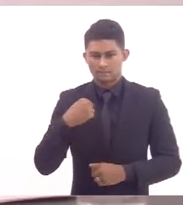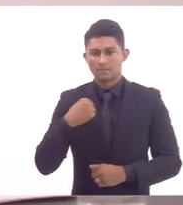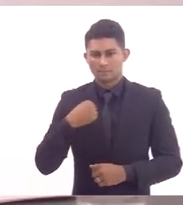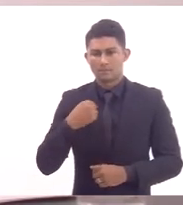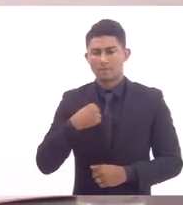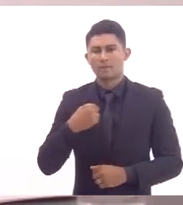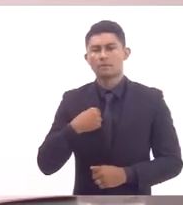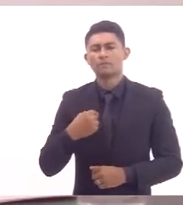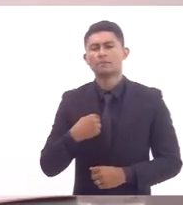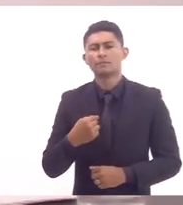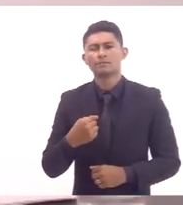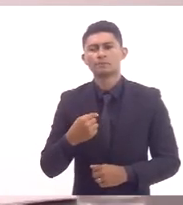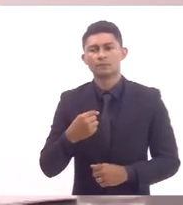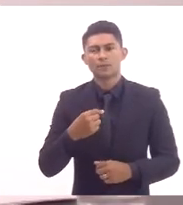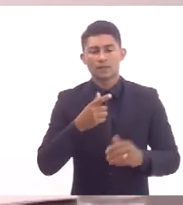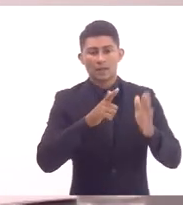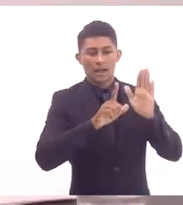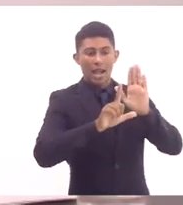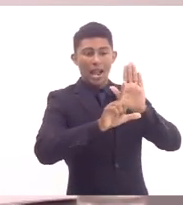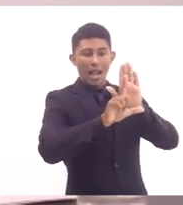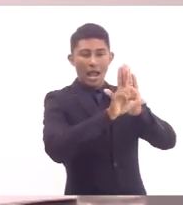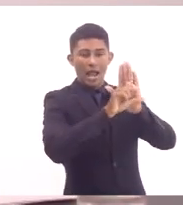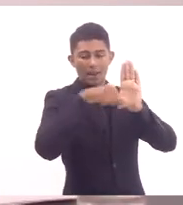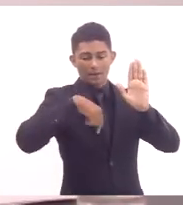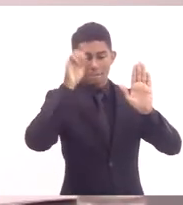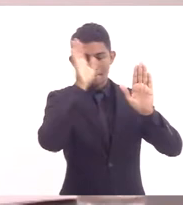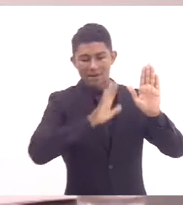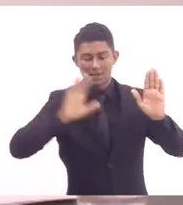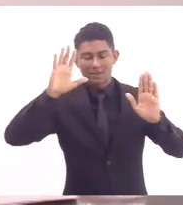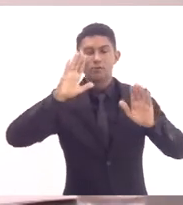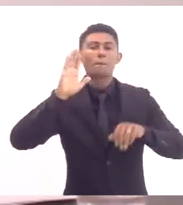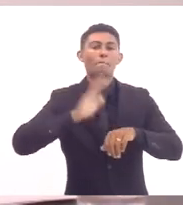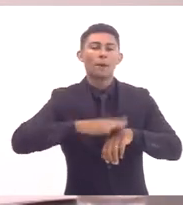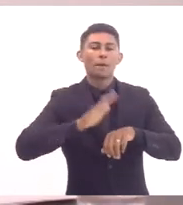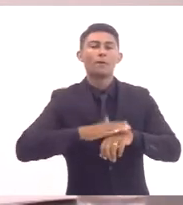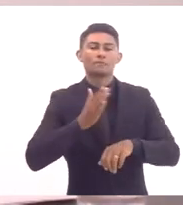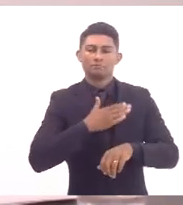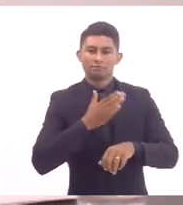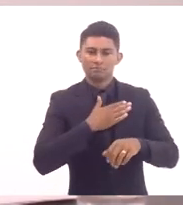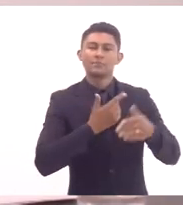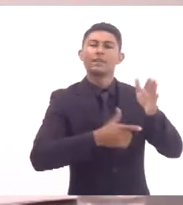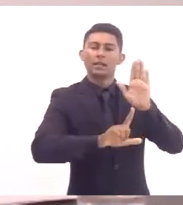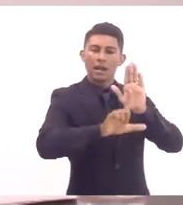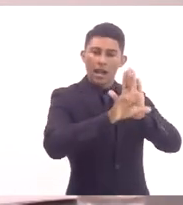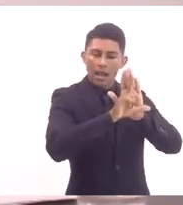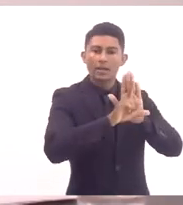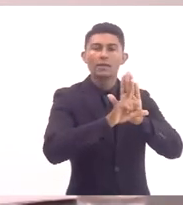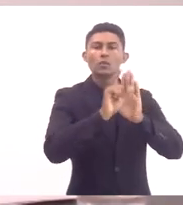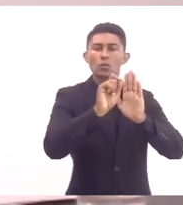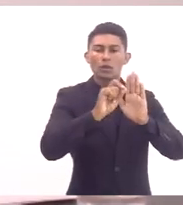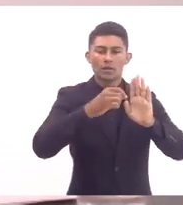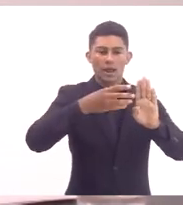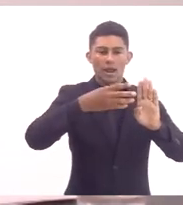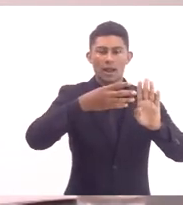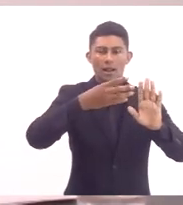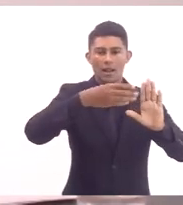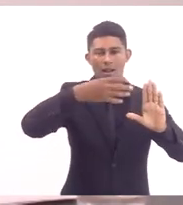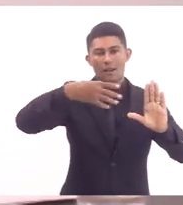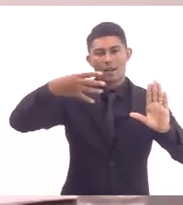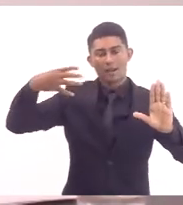fiz as primeiras leis do Brasil em relação aos direitos LGBT mas mais de 20